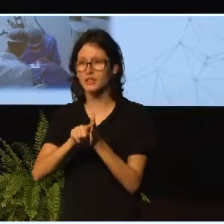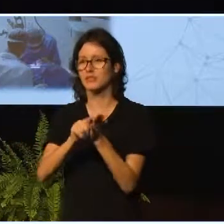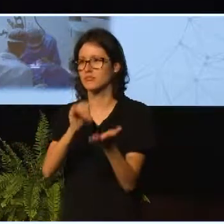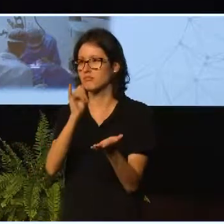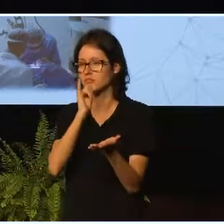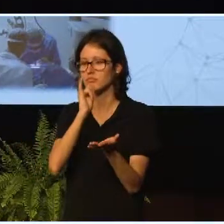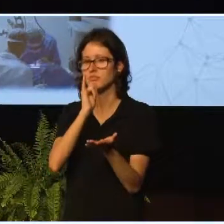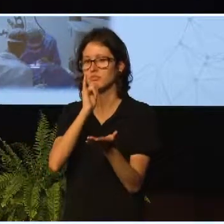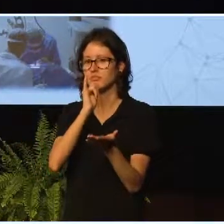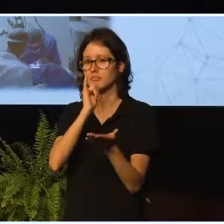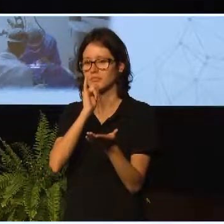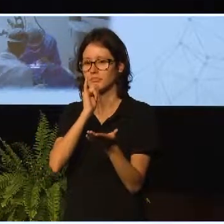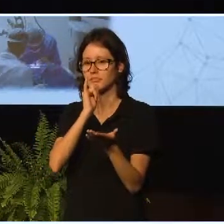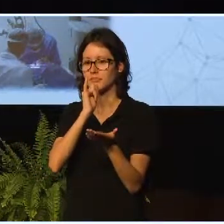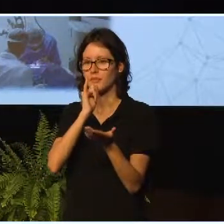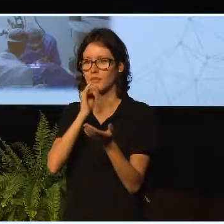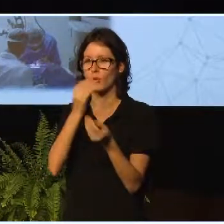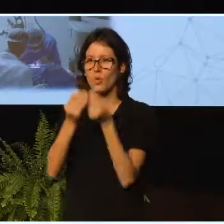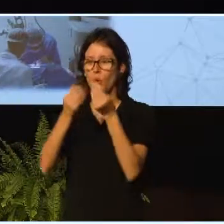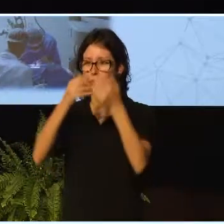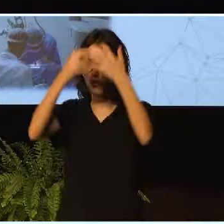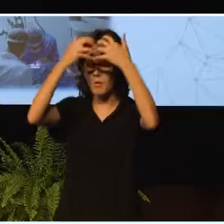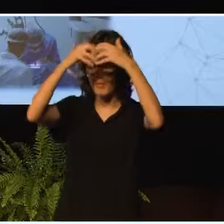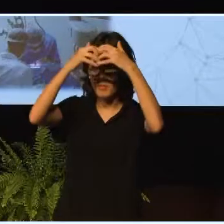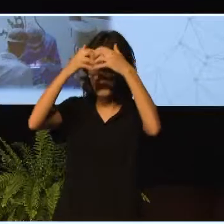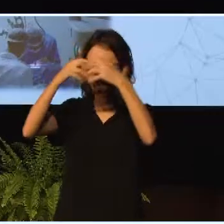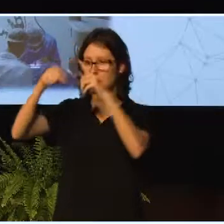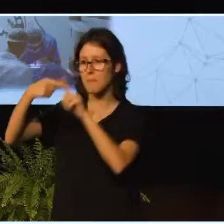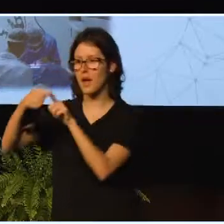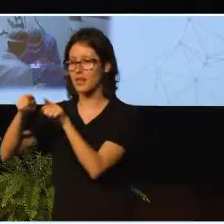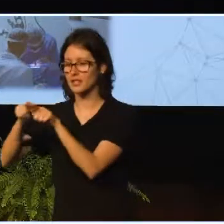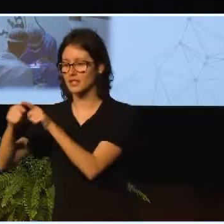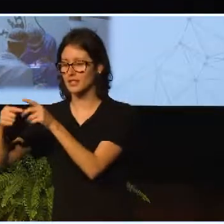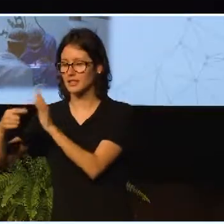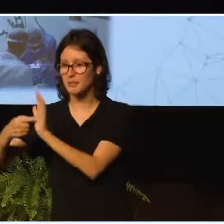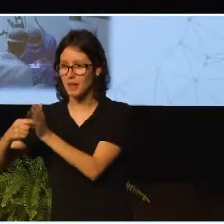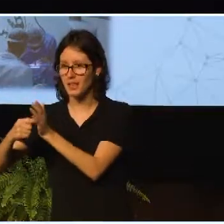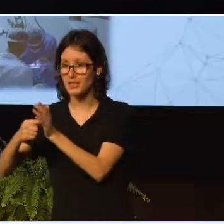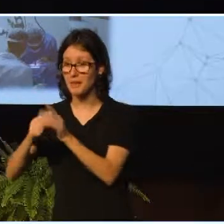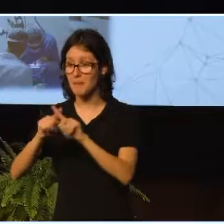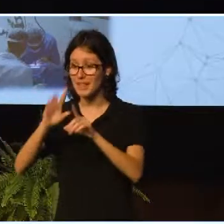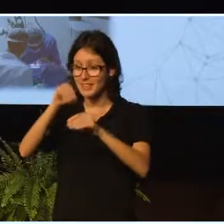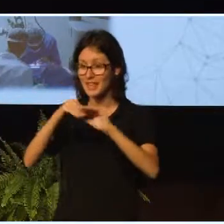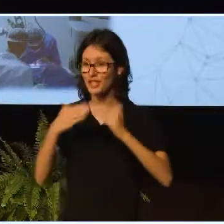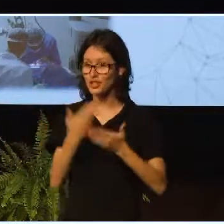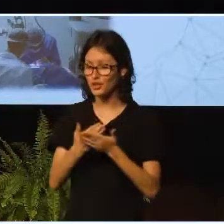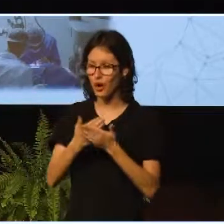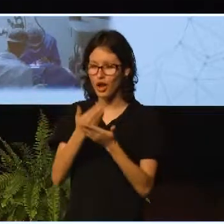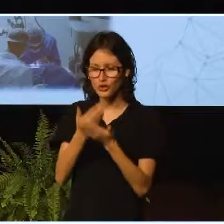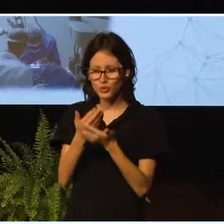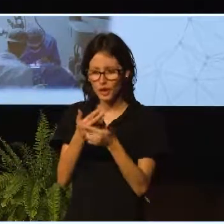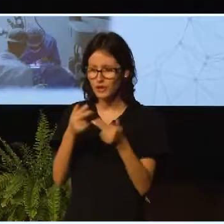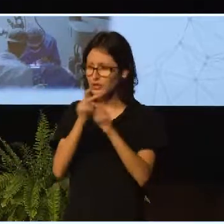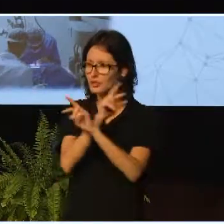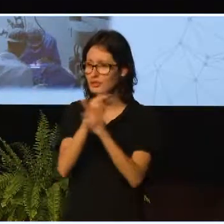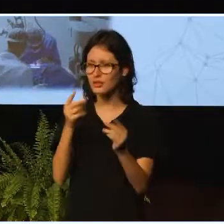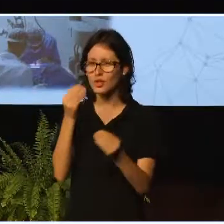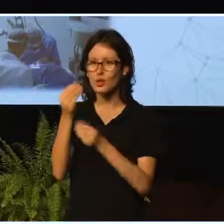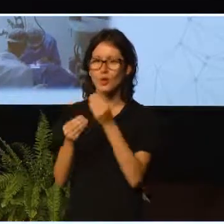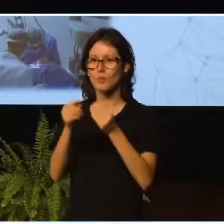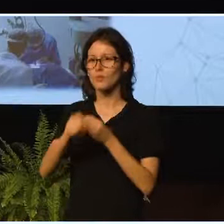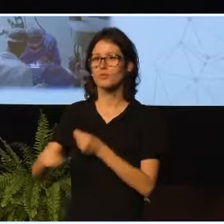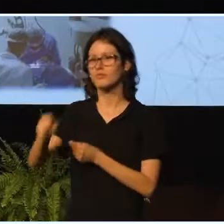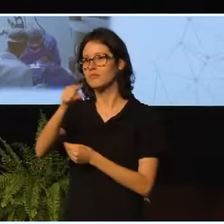exemplo, para a interface cérebro-máquina, quando você ainda está no colégio. Como que você seria